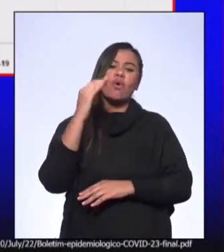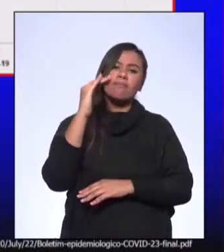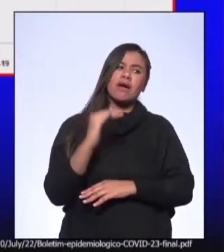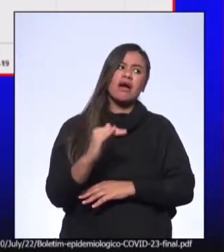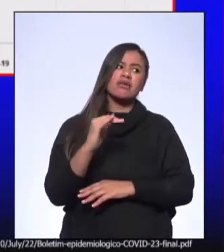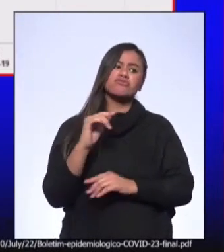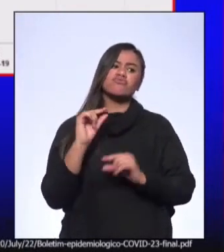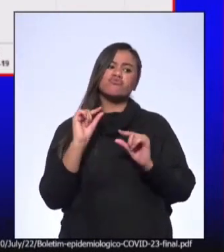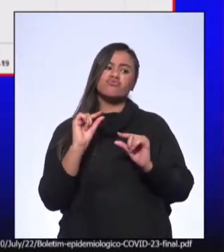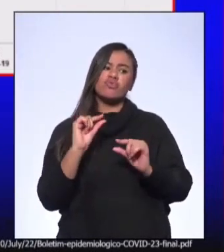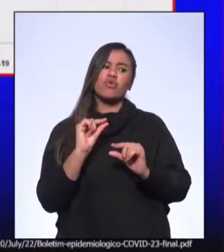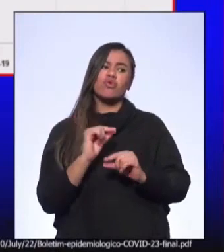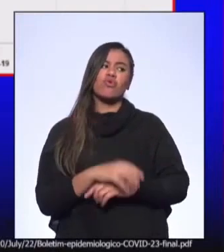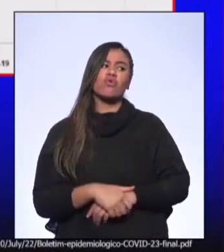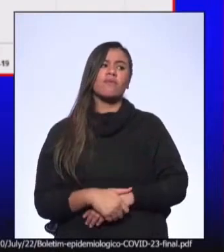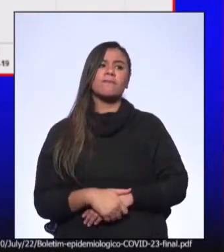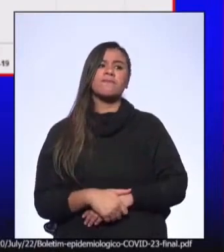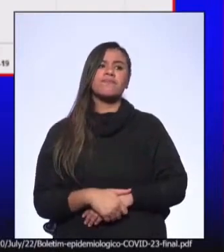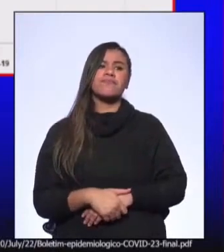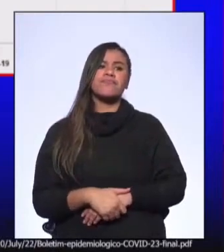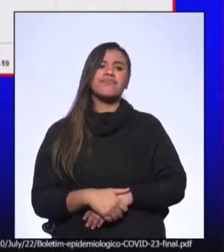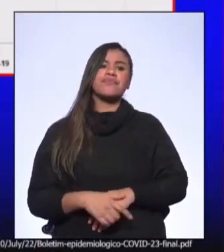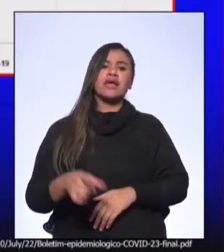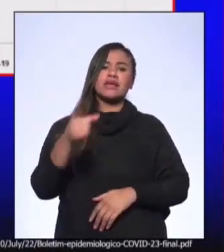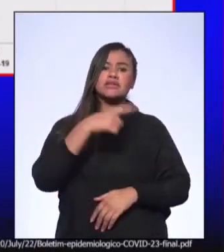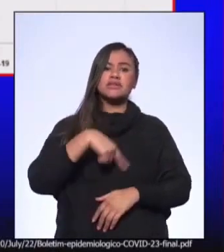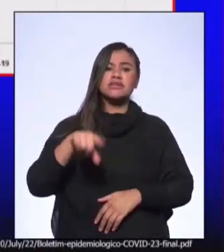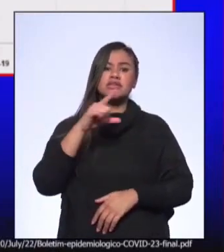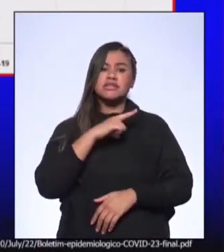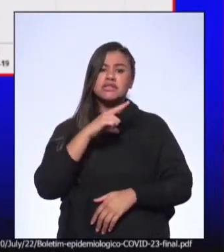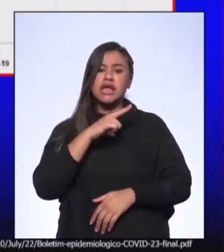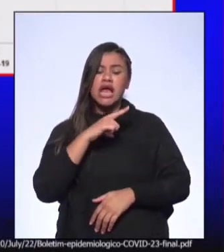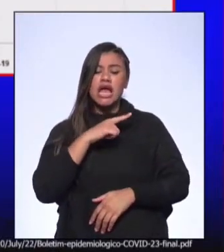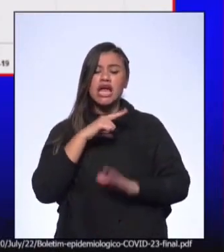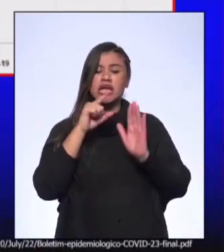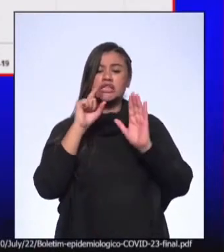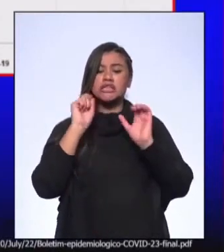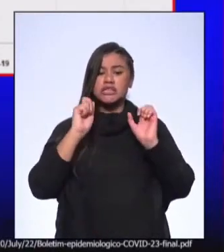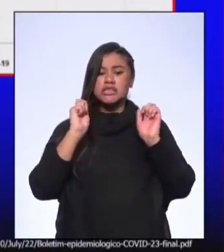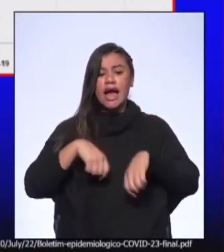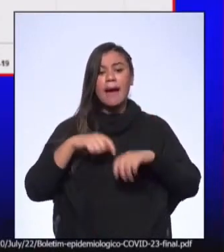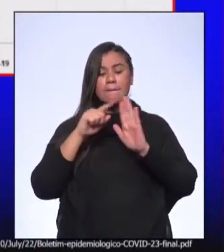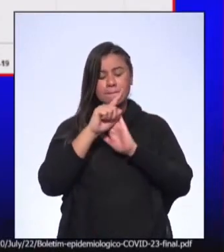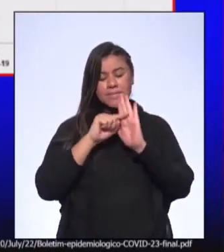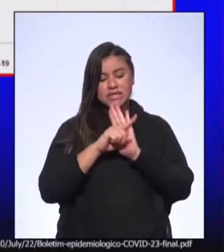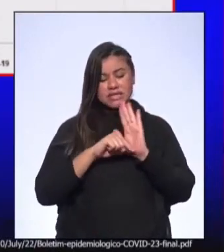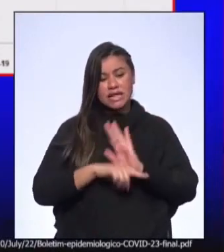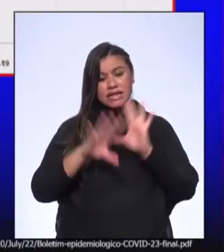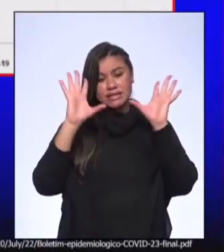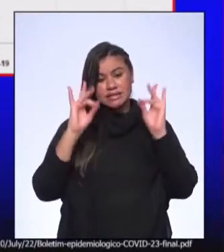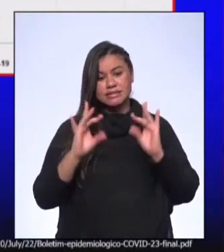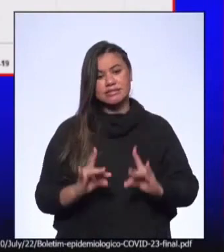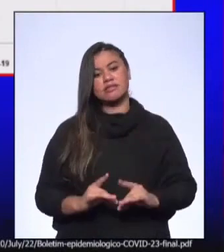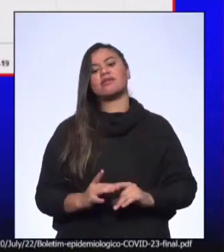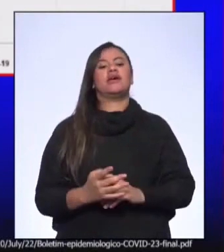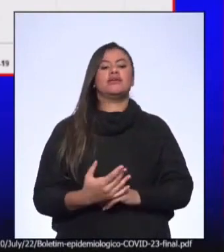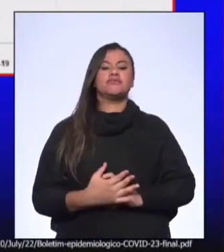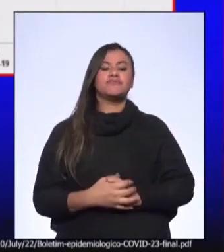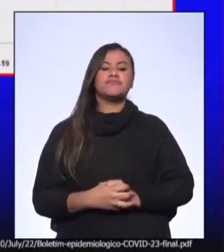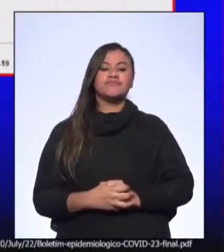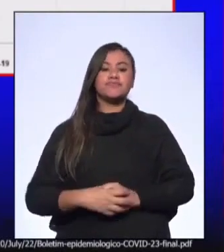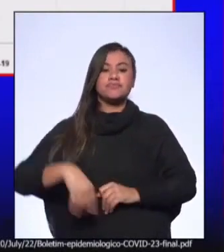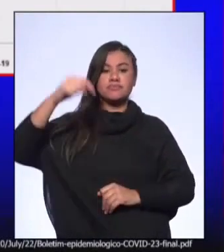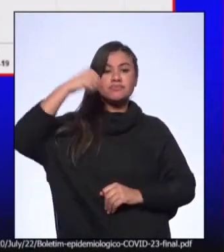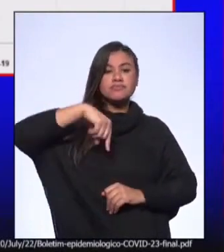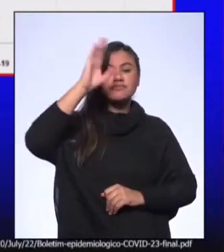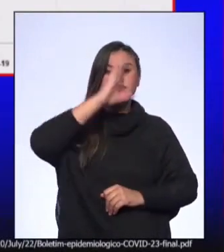né? Quando a gente tiver condição de aferir isso de uma maneira mais precisa. Aqui no Brasil, a